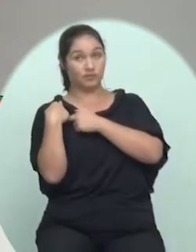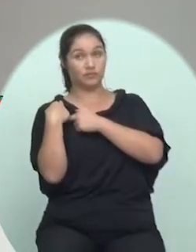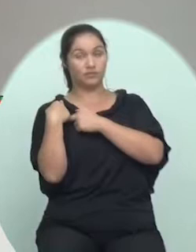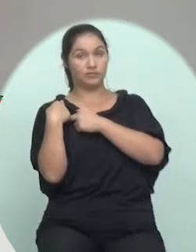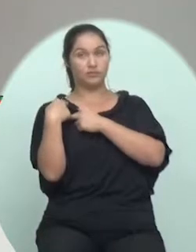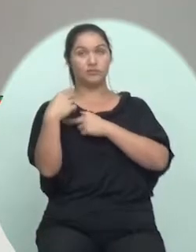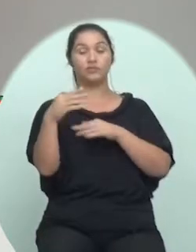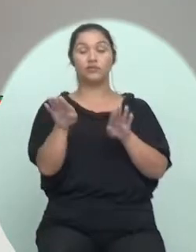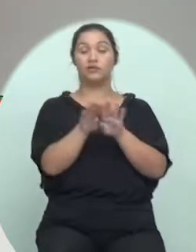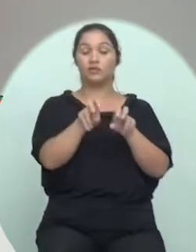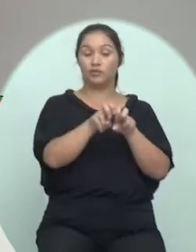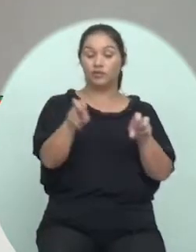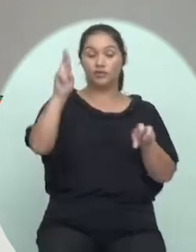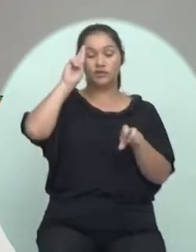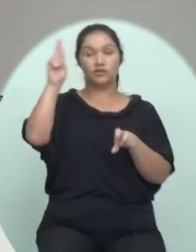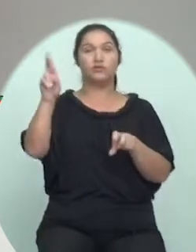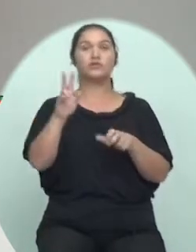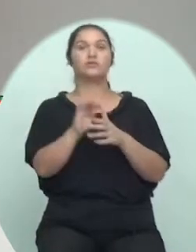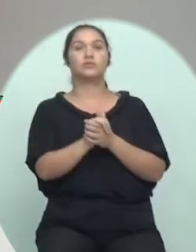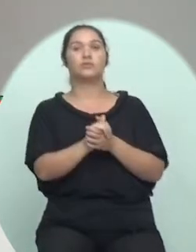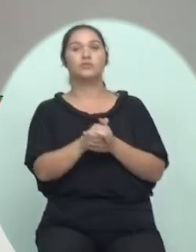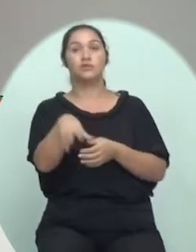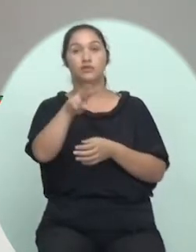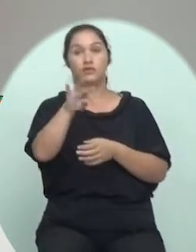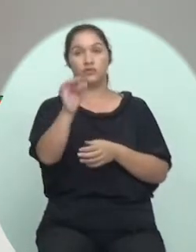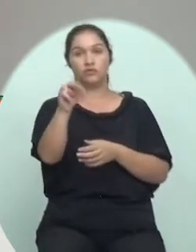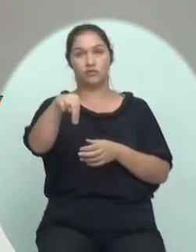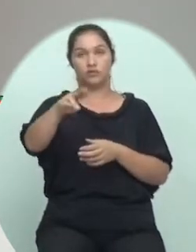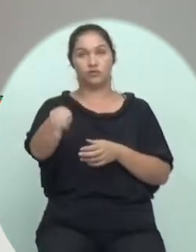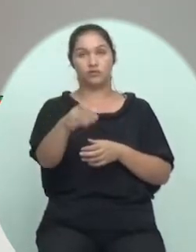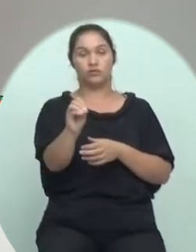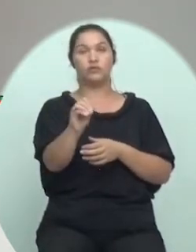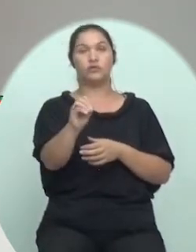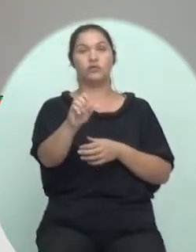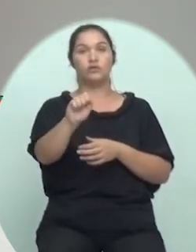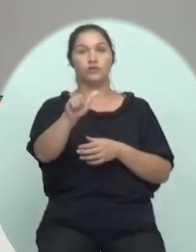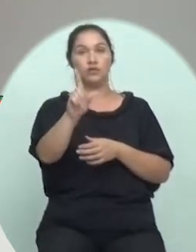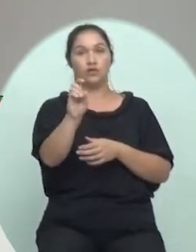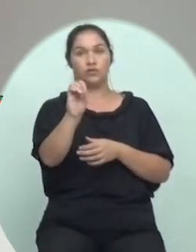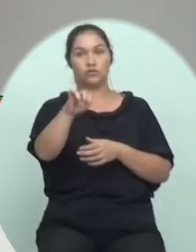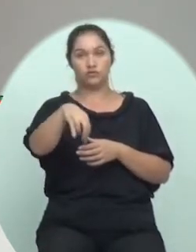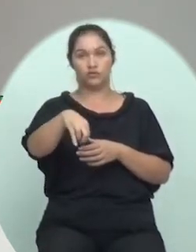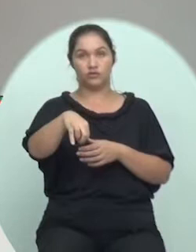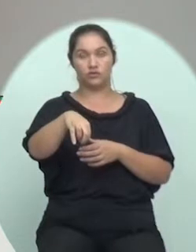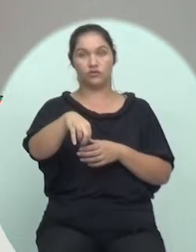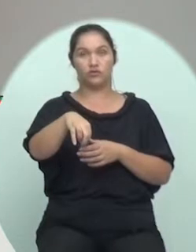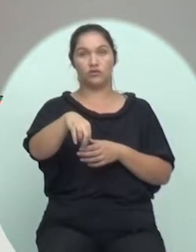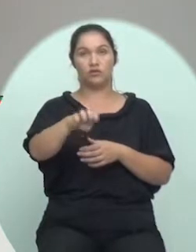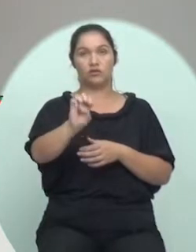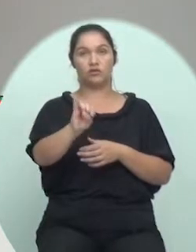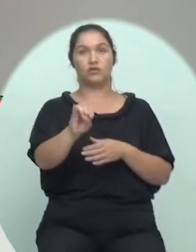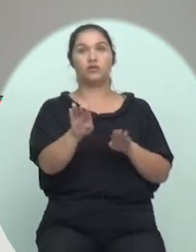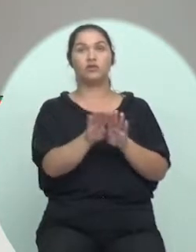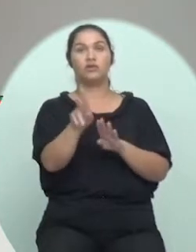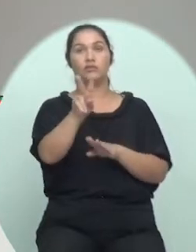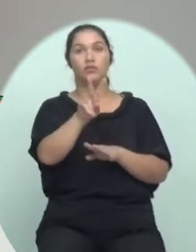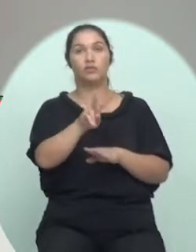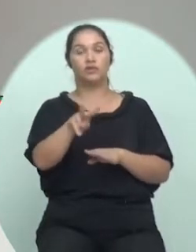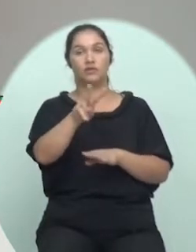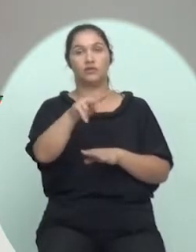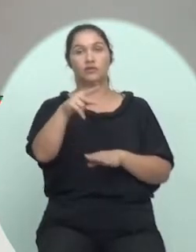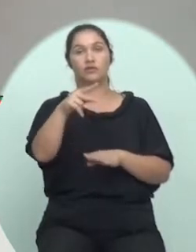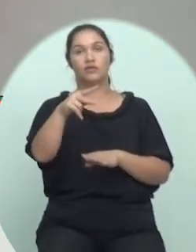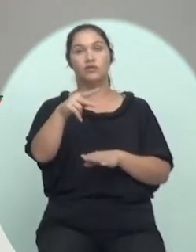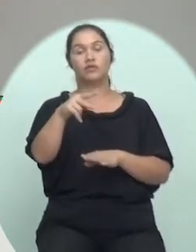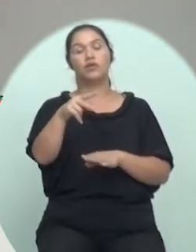mesa diretora, vereador Toninho, vereador Aldinei Potelec, vereador Pastor Jair, que façam um bom trabalho neste